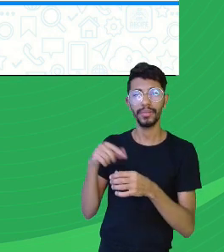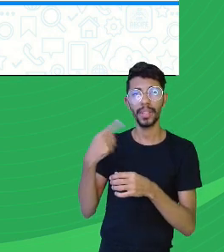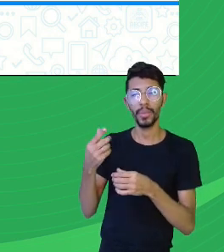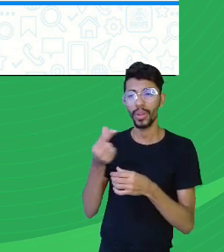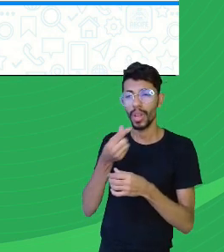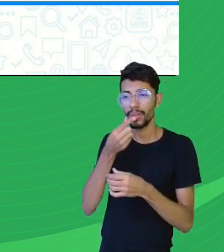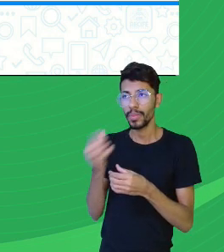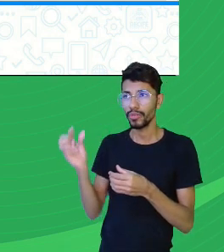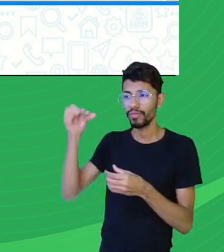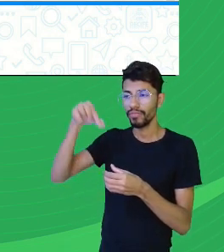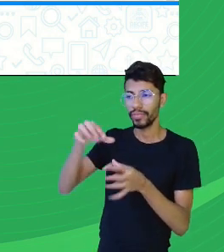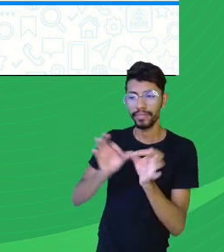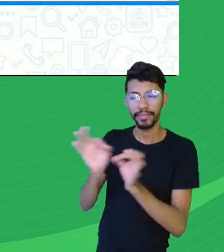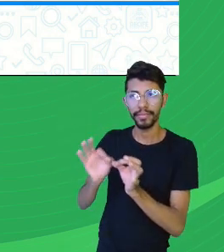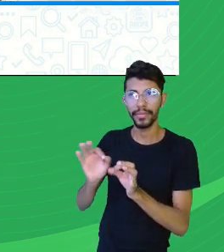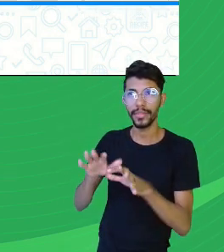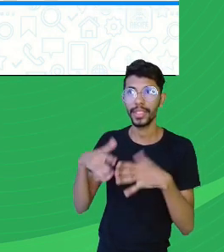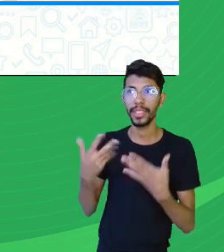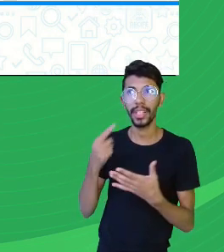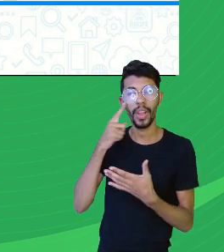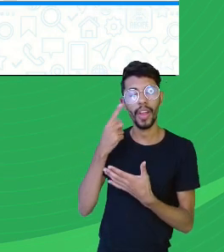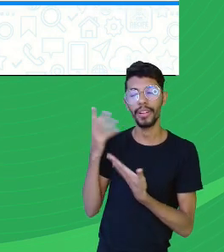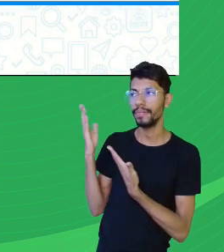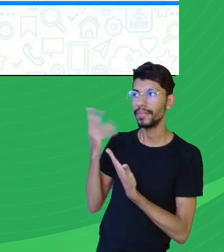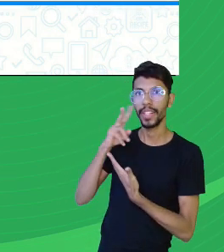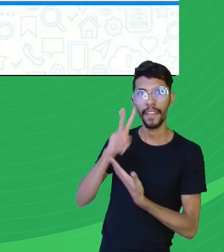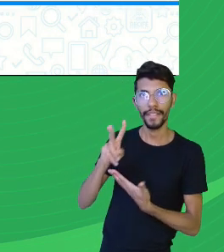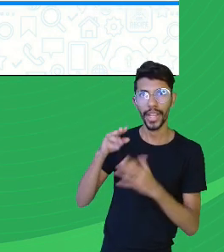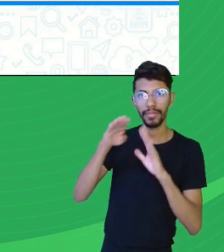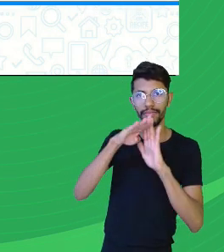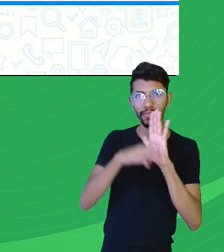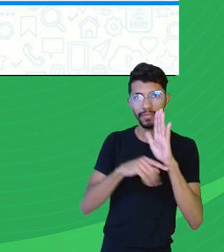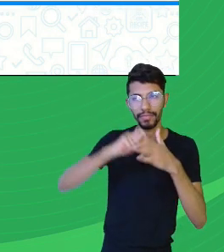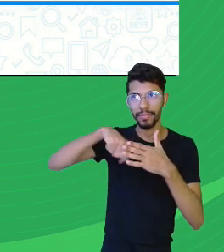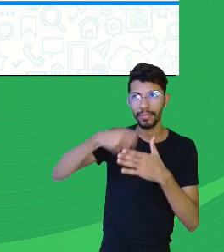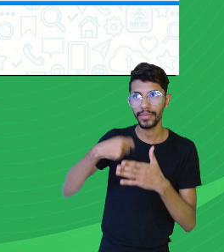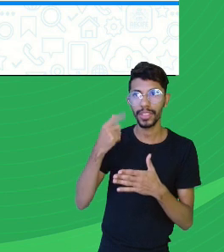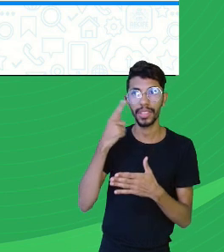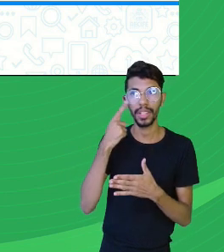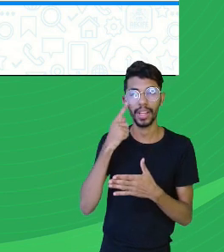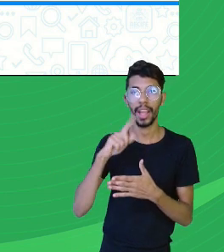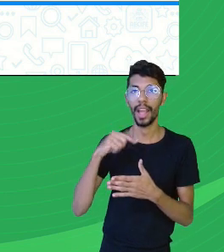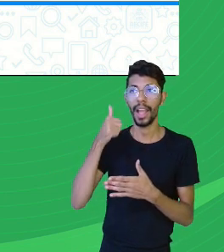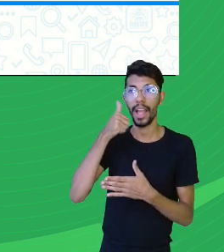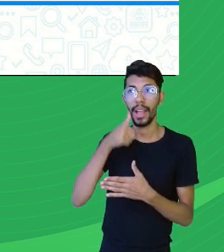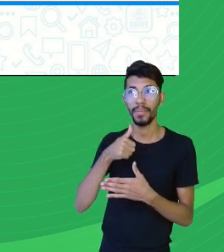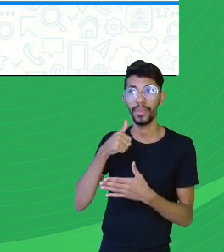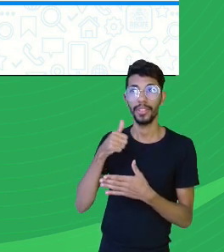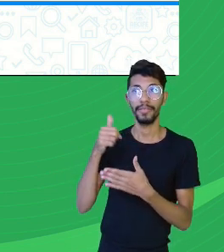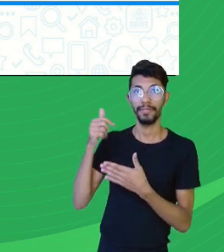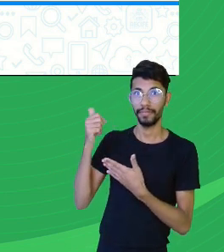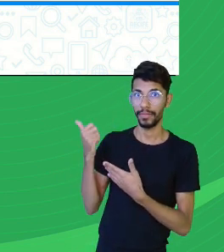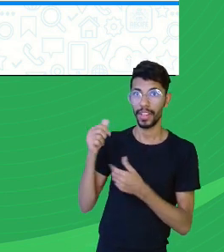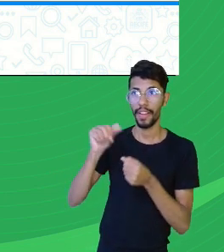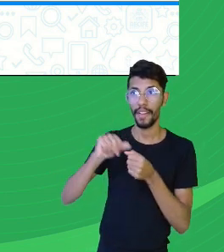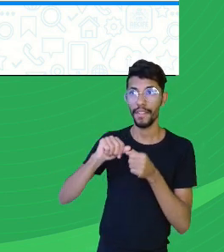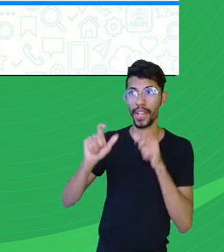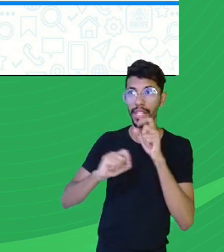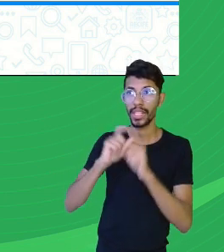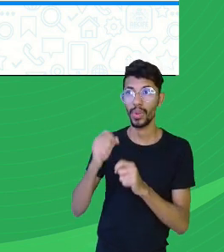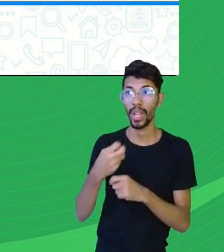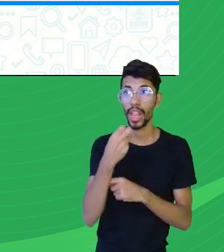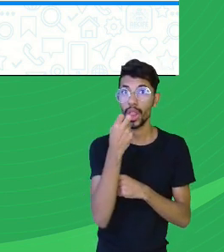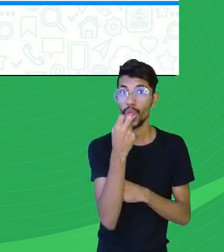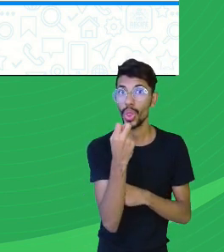nós pretendemos. Olha só, Vilma vai preparar 2 receitas, não só uma como